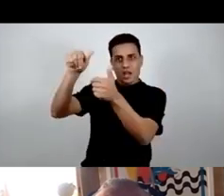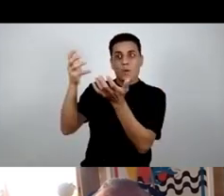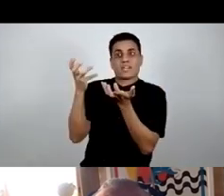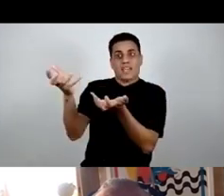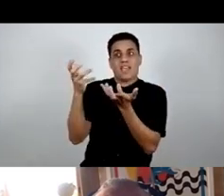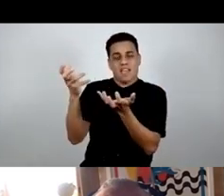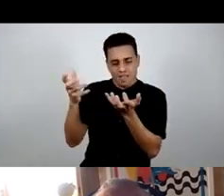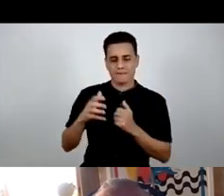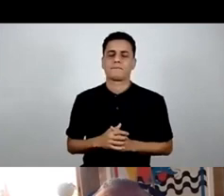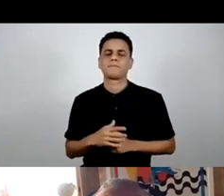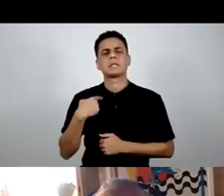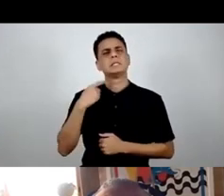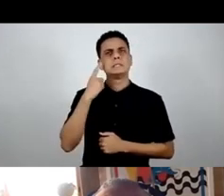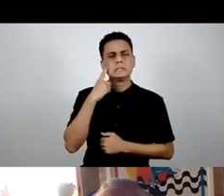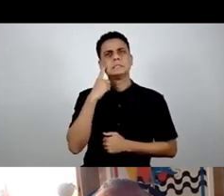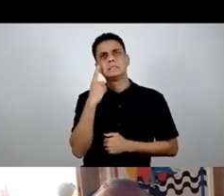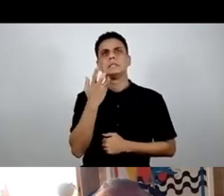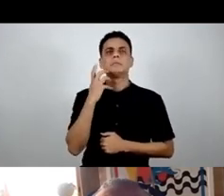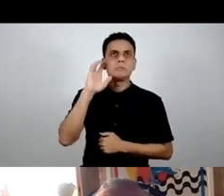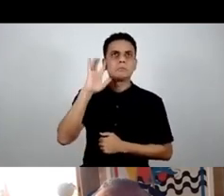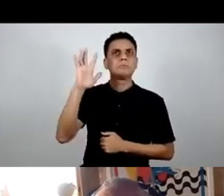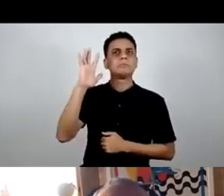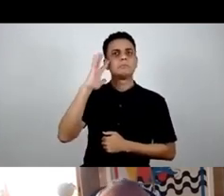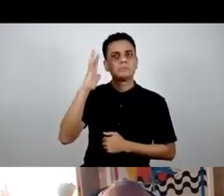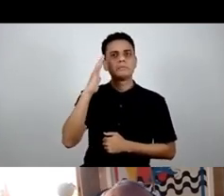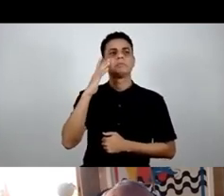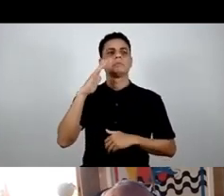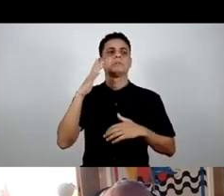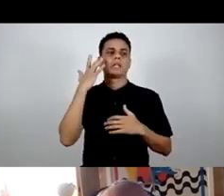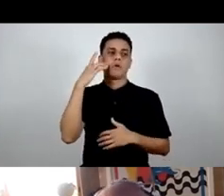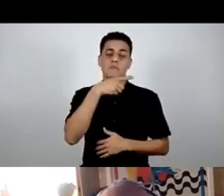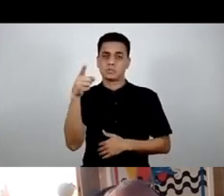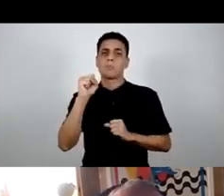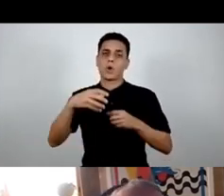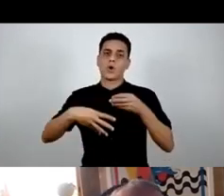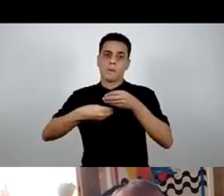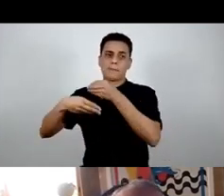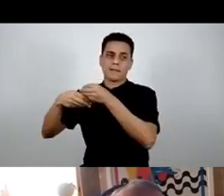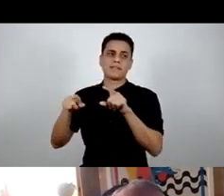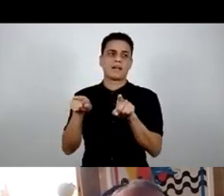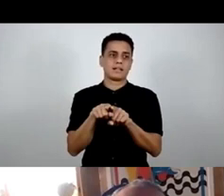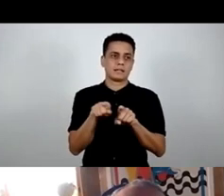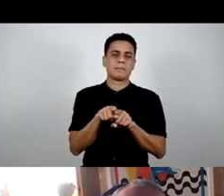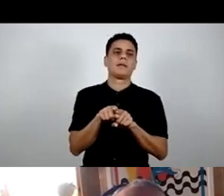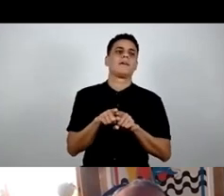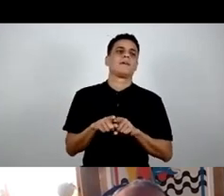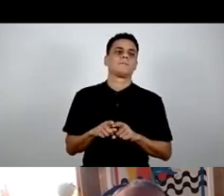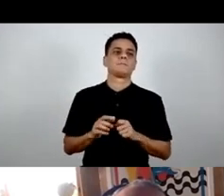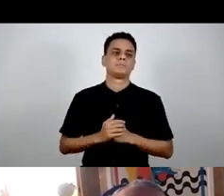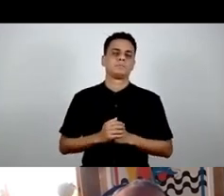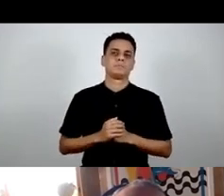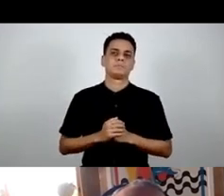eu fico perguntando também, queria talvez quais de vocês pudessem explorar essa ideia.